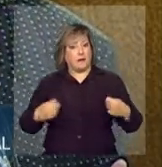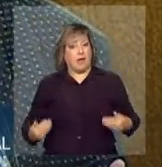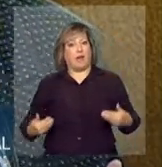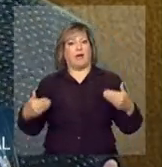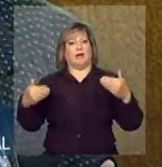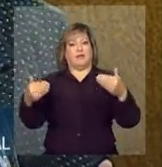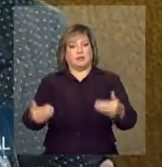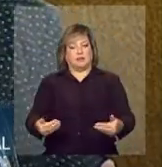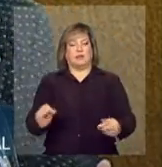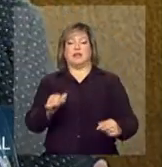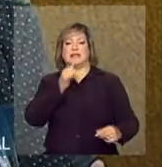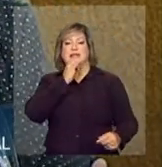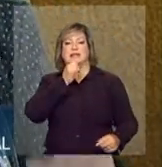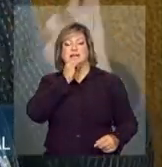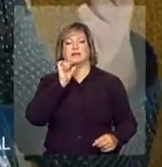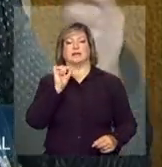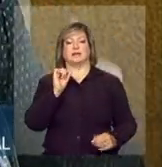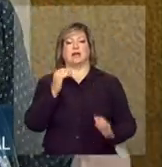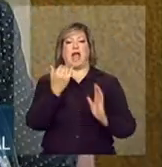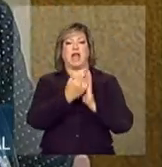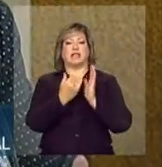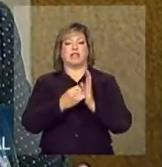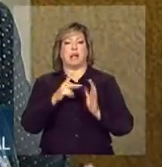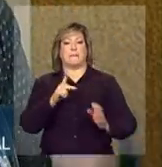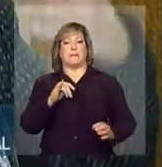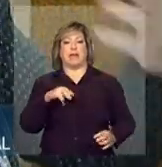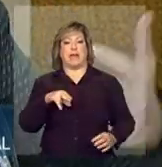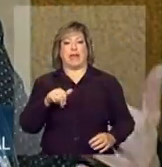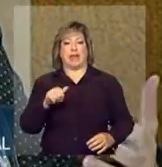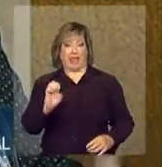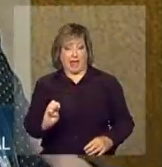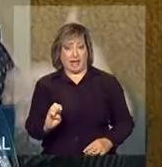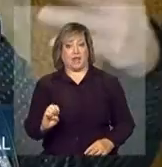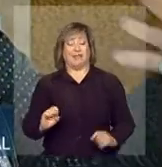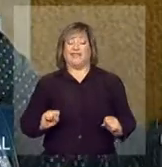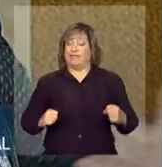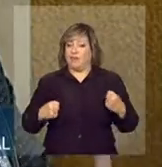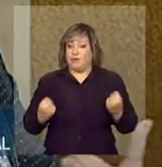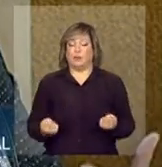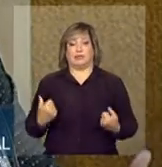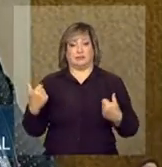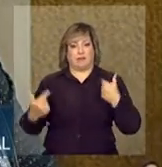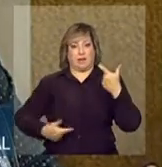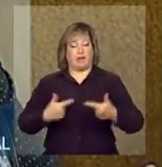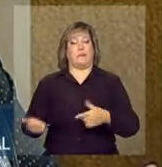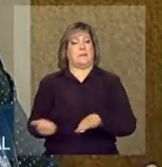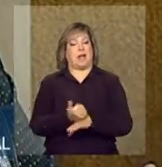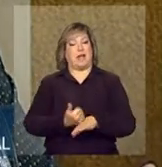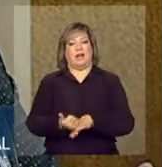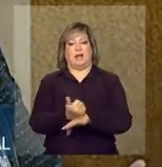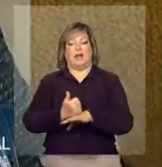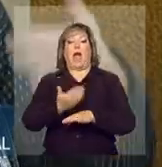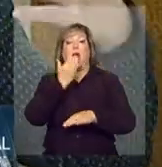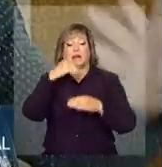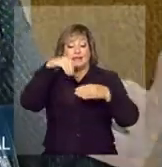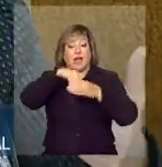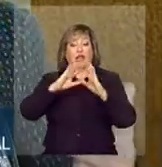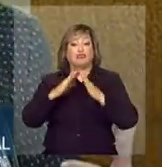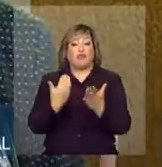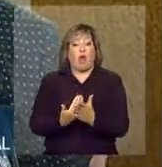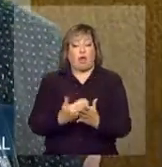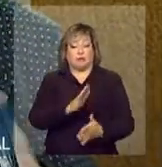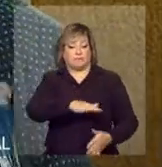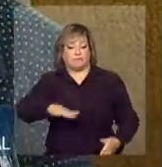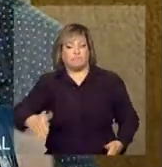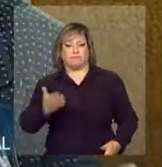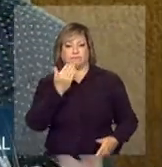estar avançando, por exemplo, na agenda do PNAE, que é um esforço nosso enorme para que cada vez melhore mais a alimentação escolar, para que a gente possa